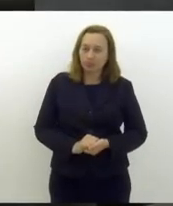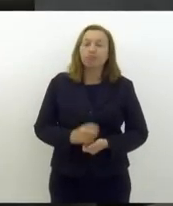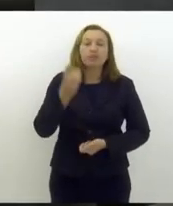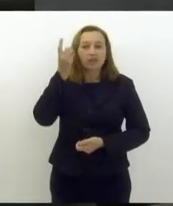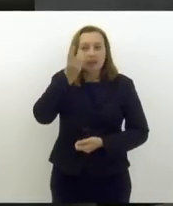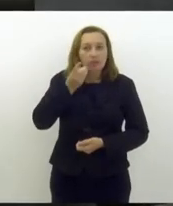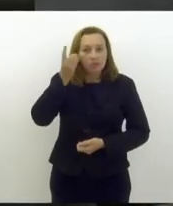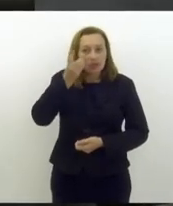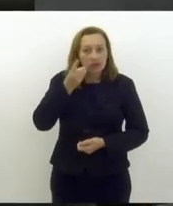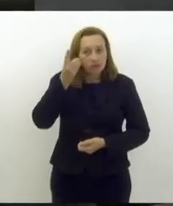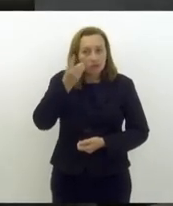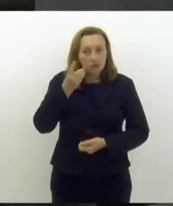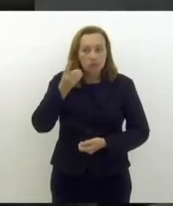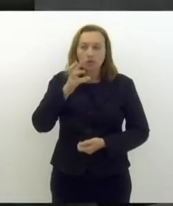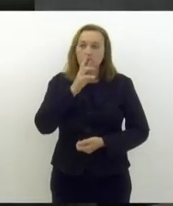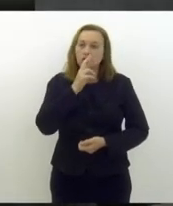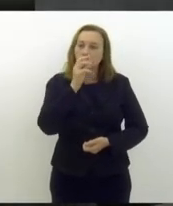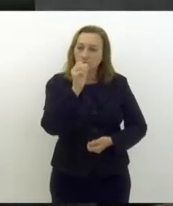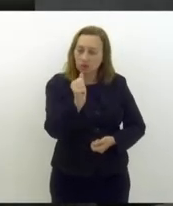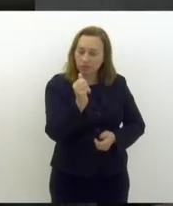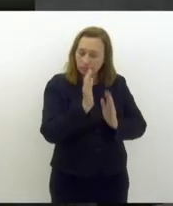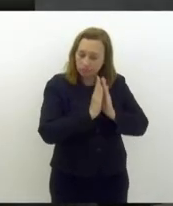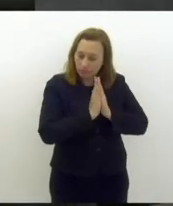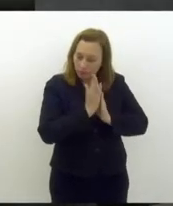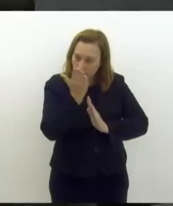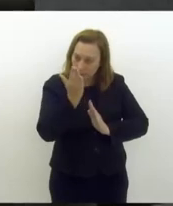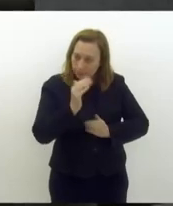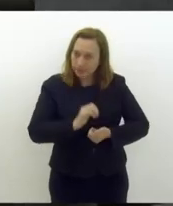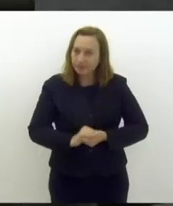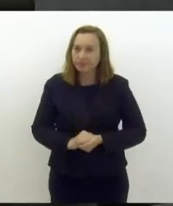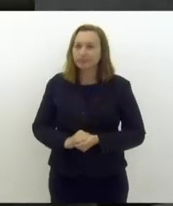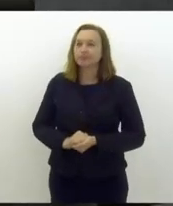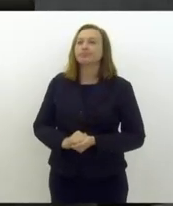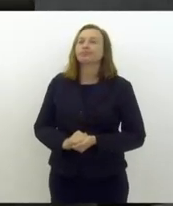Deputado Rodrigo Amorim por favor